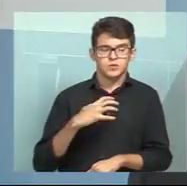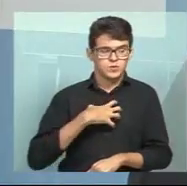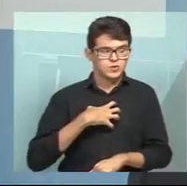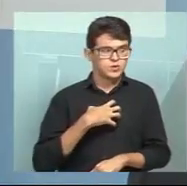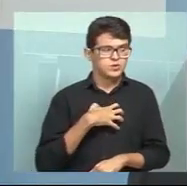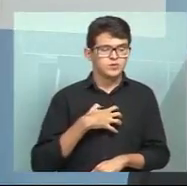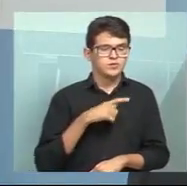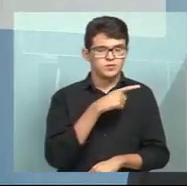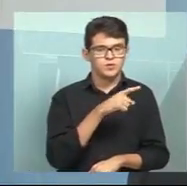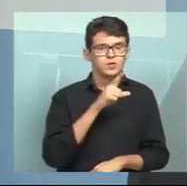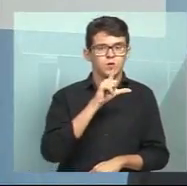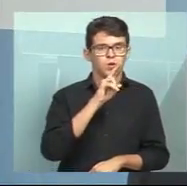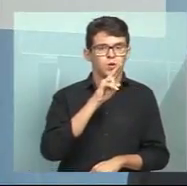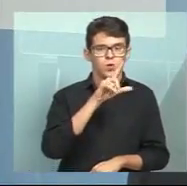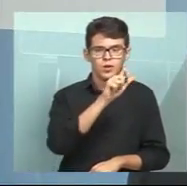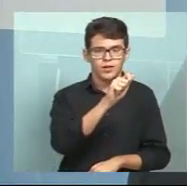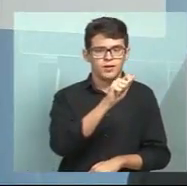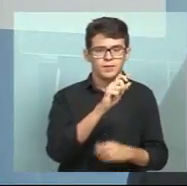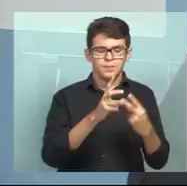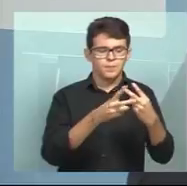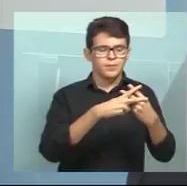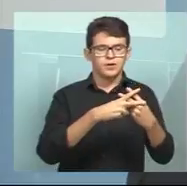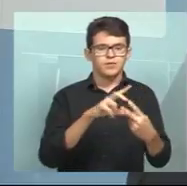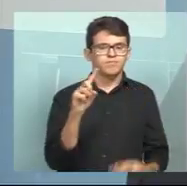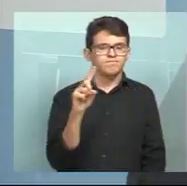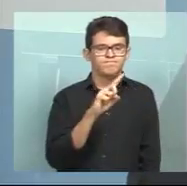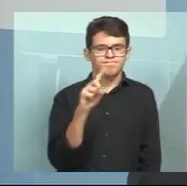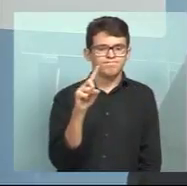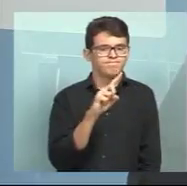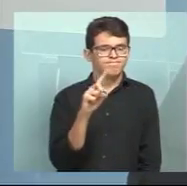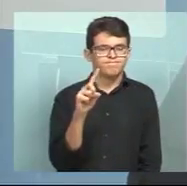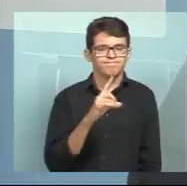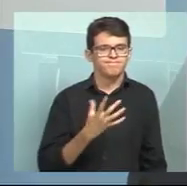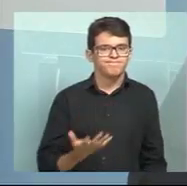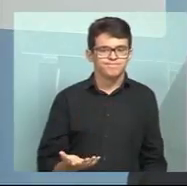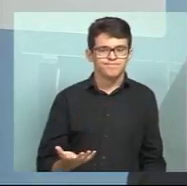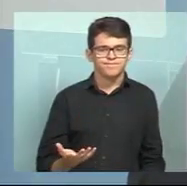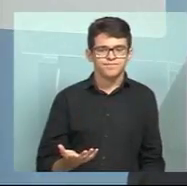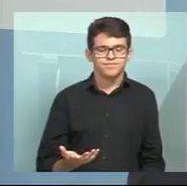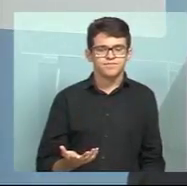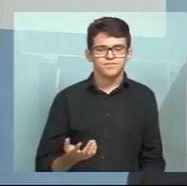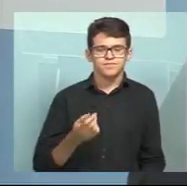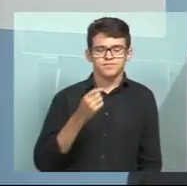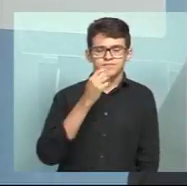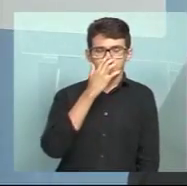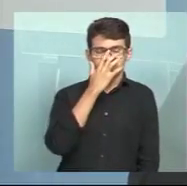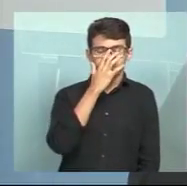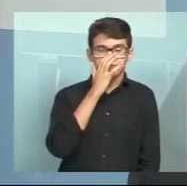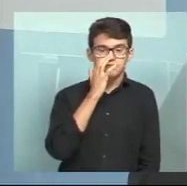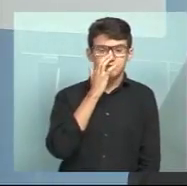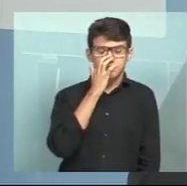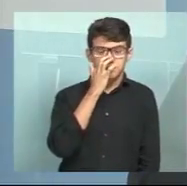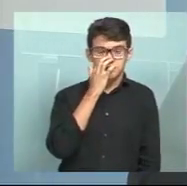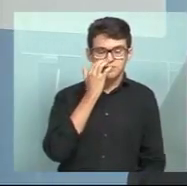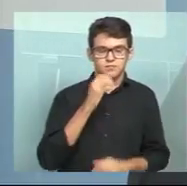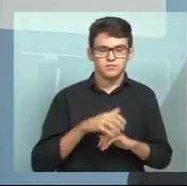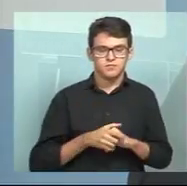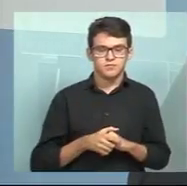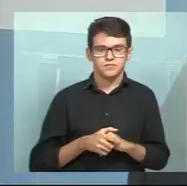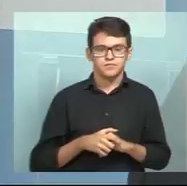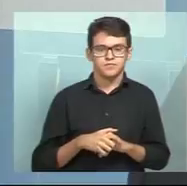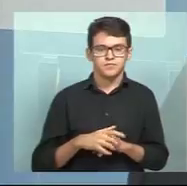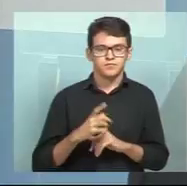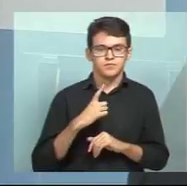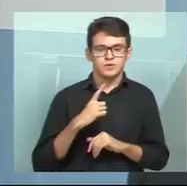você. Já está em curso, em última hora, você já está em curso, um movimento do